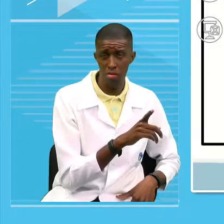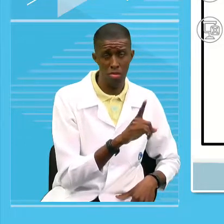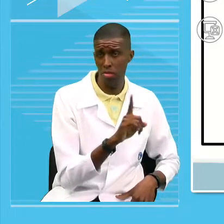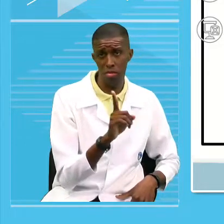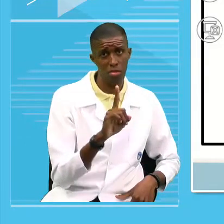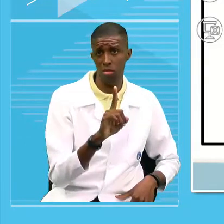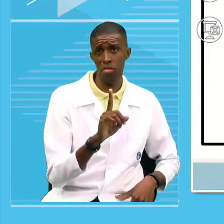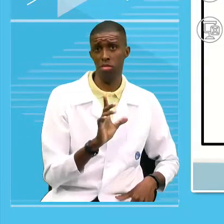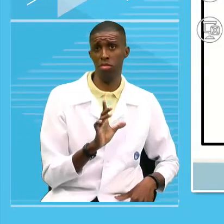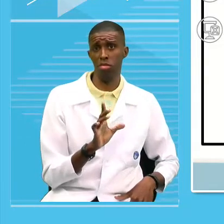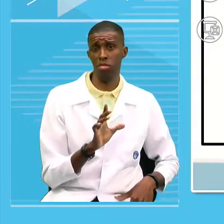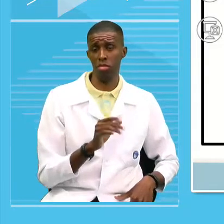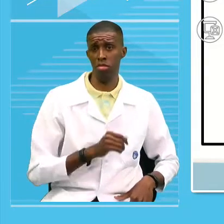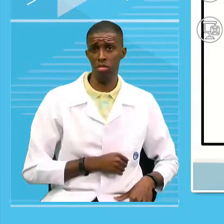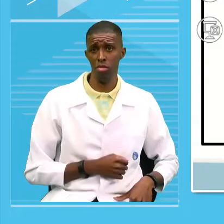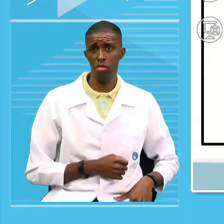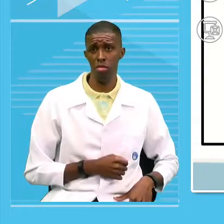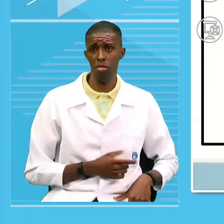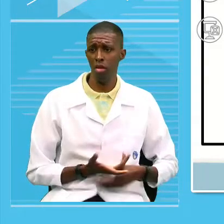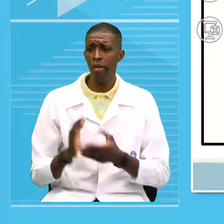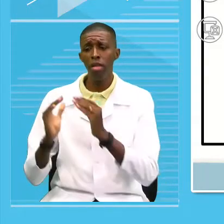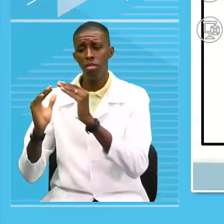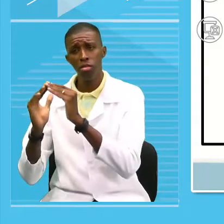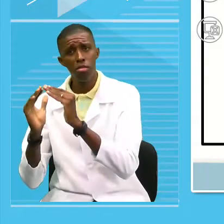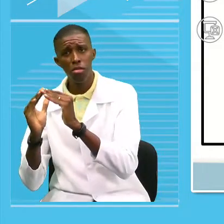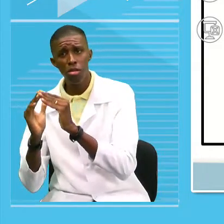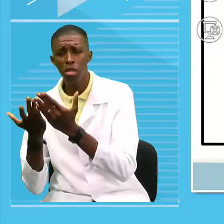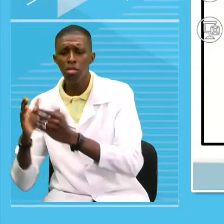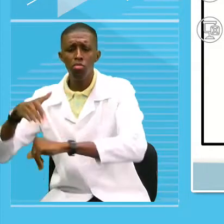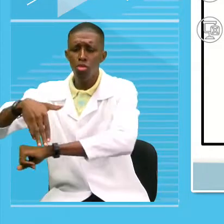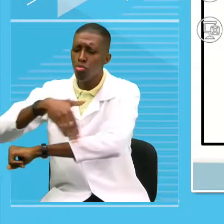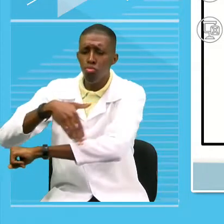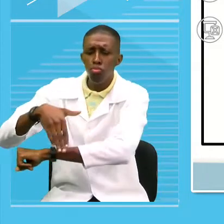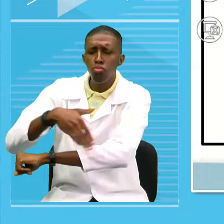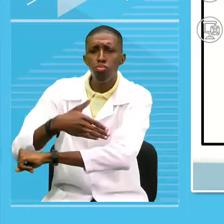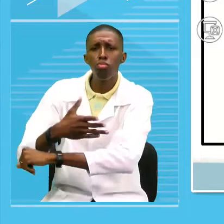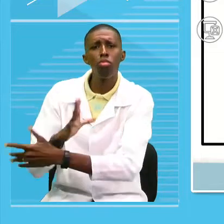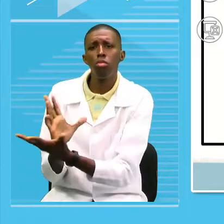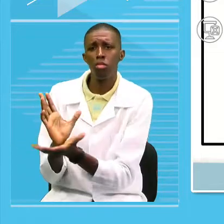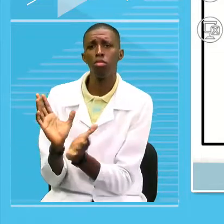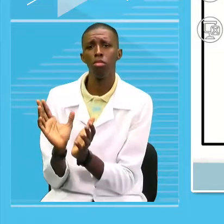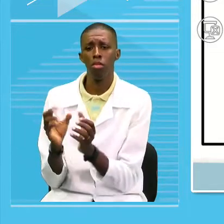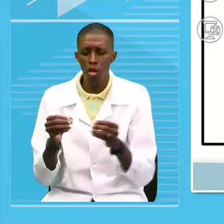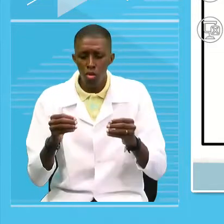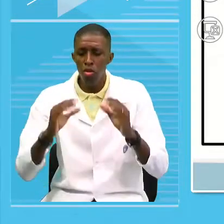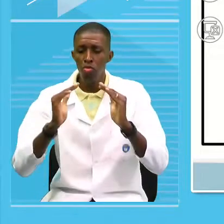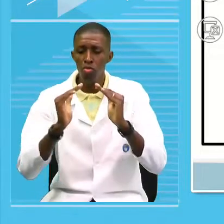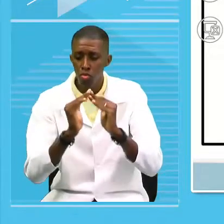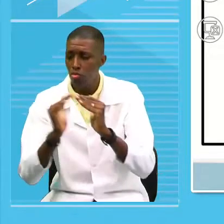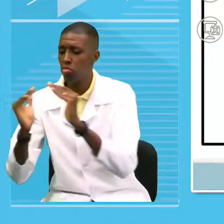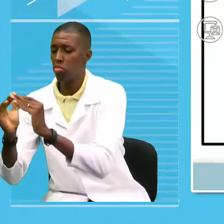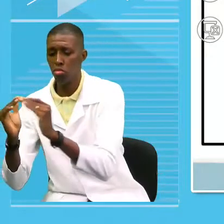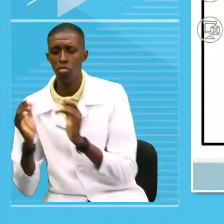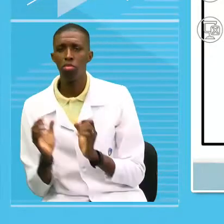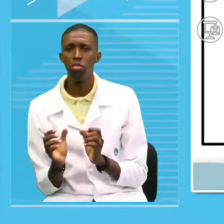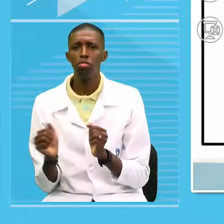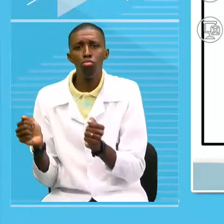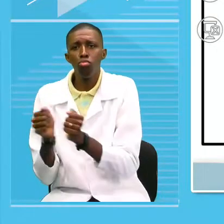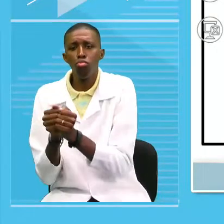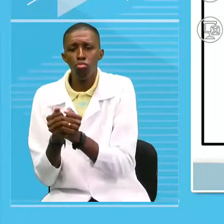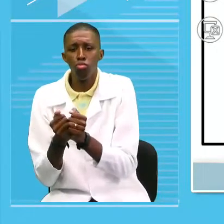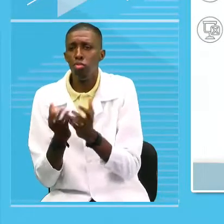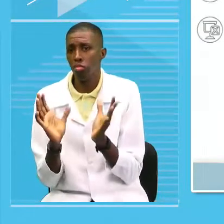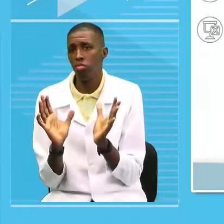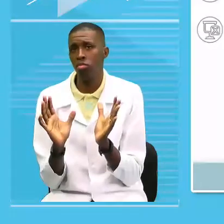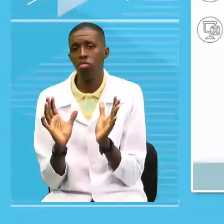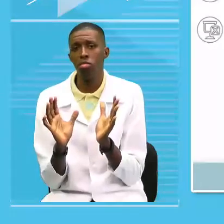está vivendo a sua vida fora da sala de aula lá dentro da tua casa na tua vizinhança com os teus amigos tá certo